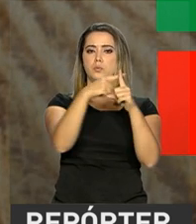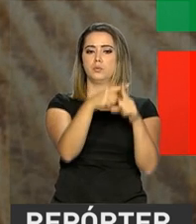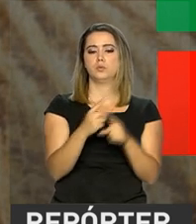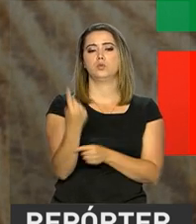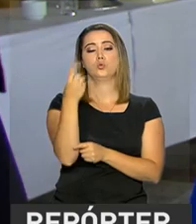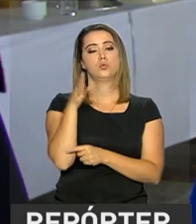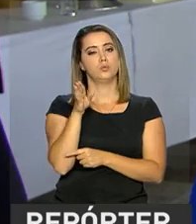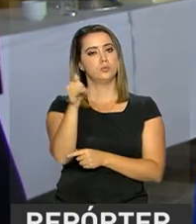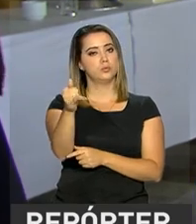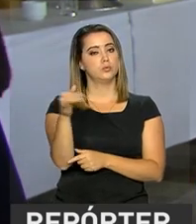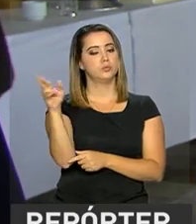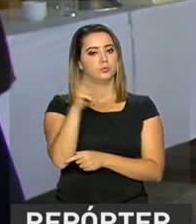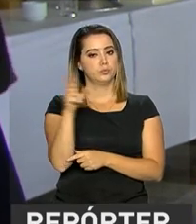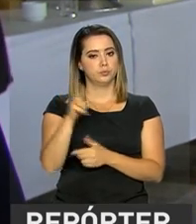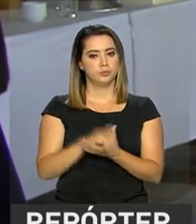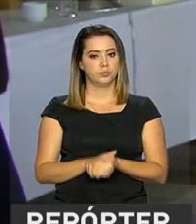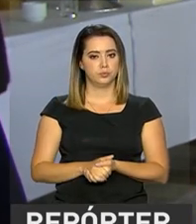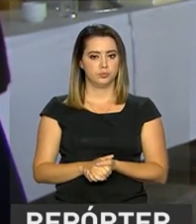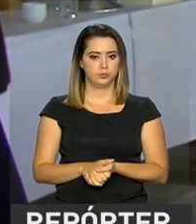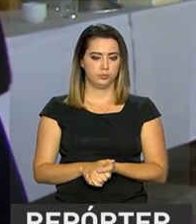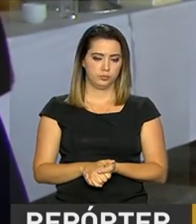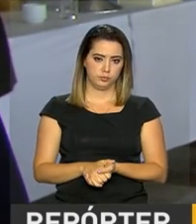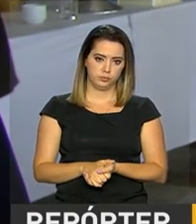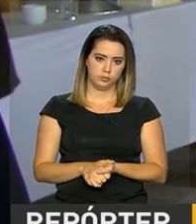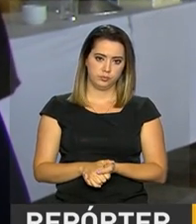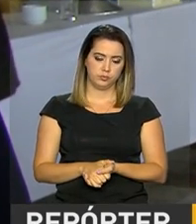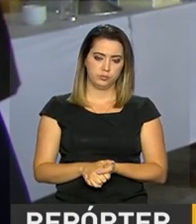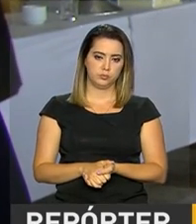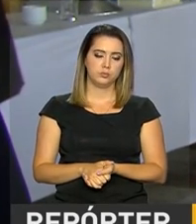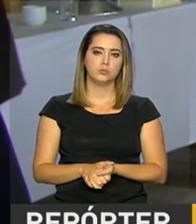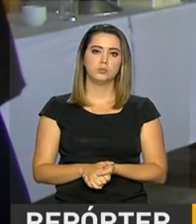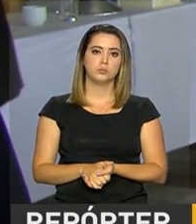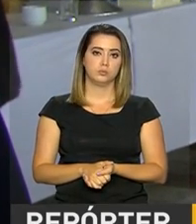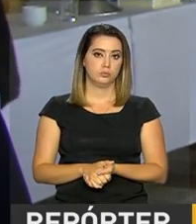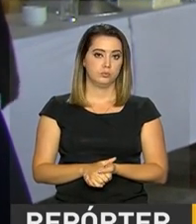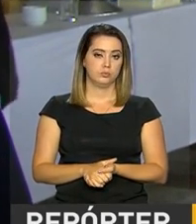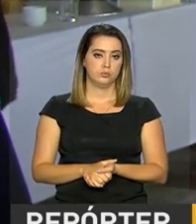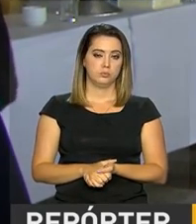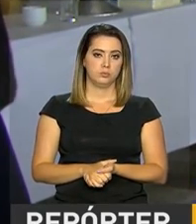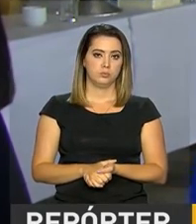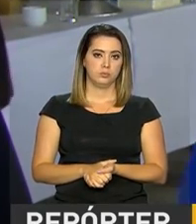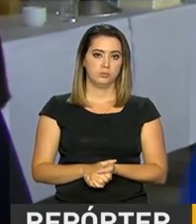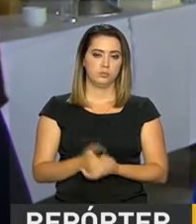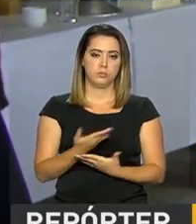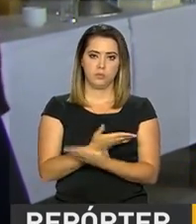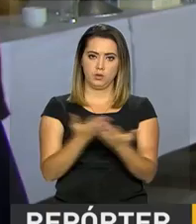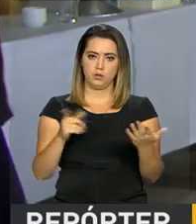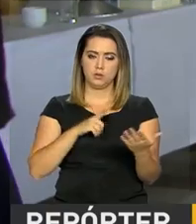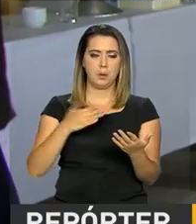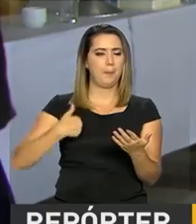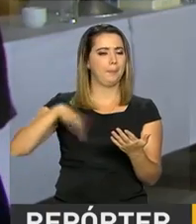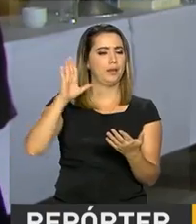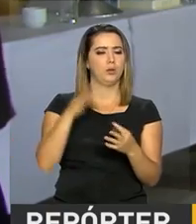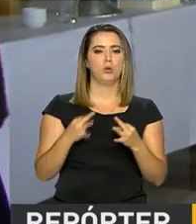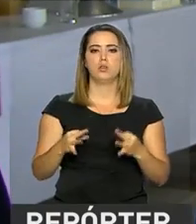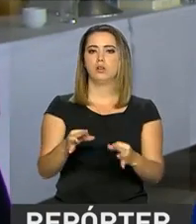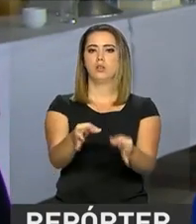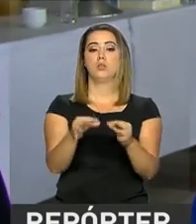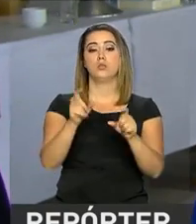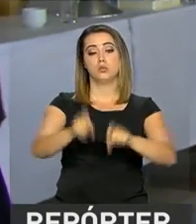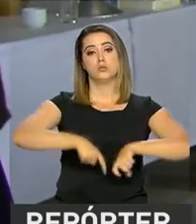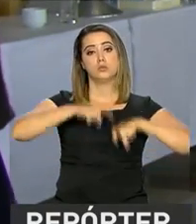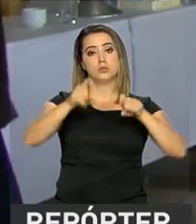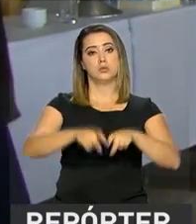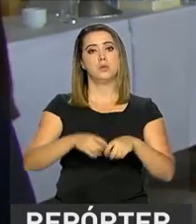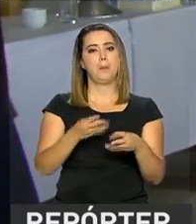US$ 1 bilhão e 800 milhões para o Brasil. I always consider Brazil actually as the food basket for the world. Vocês têm a melhor tecnologia na agricultura, a